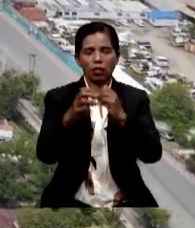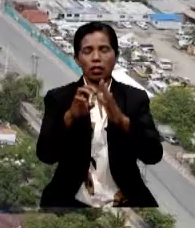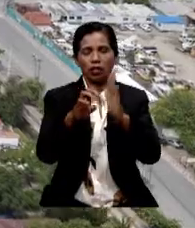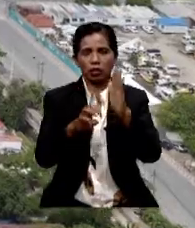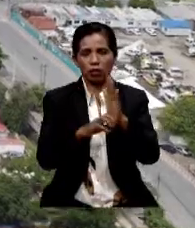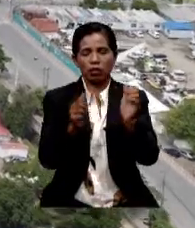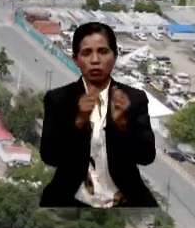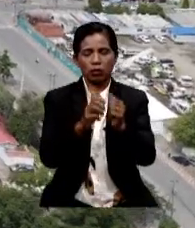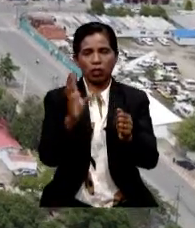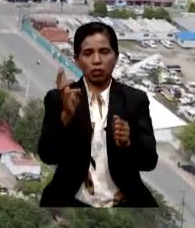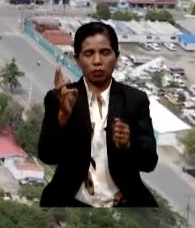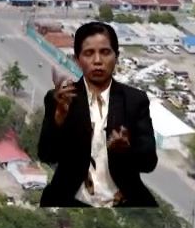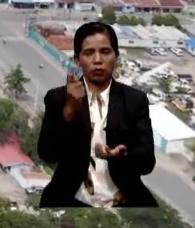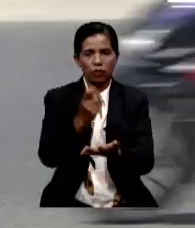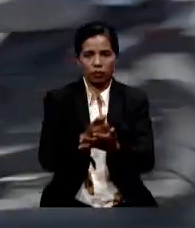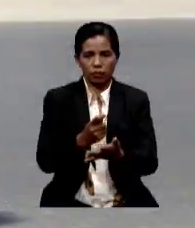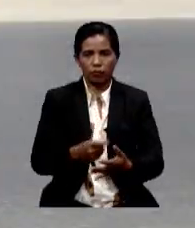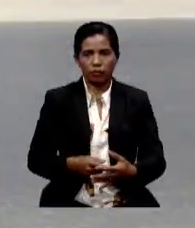nulo.